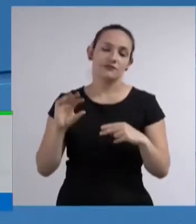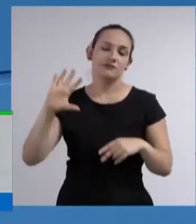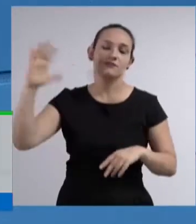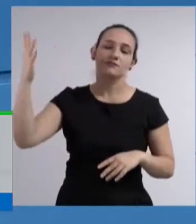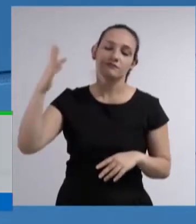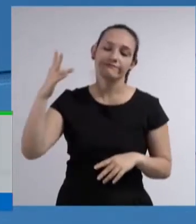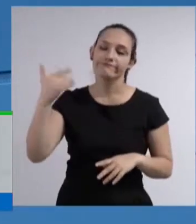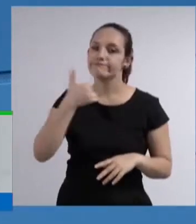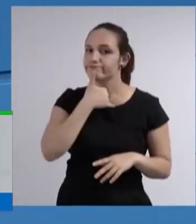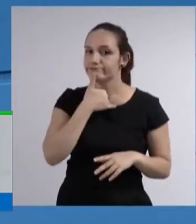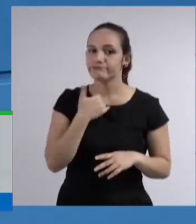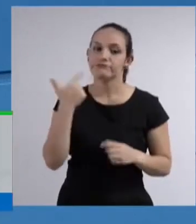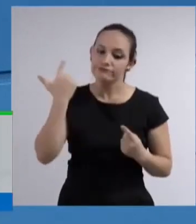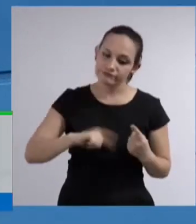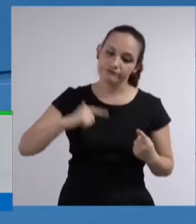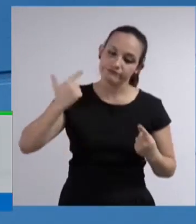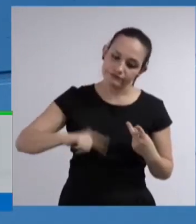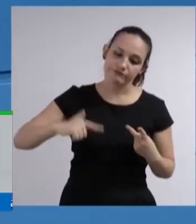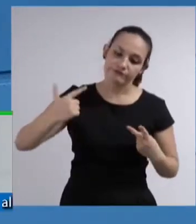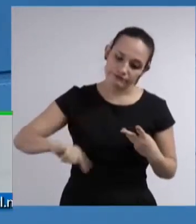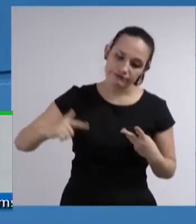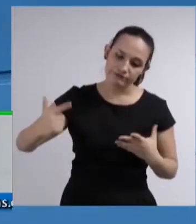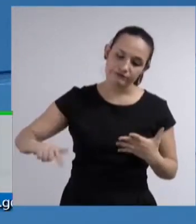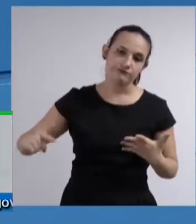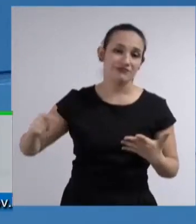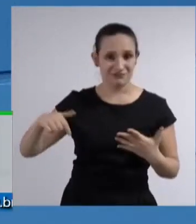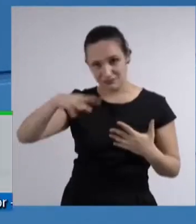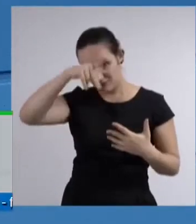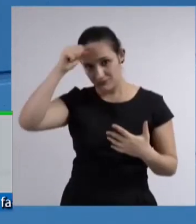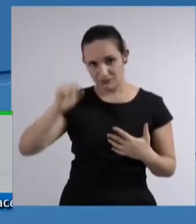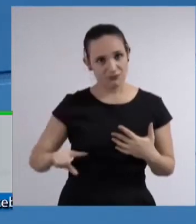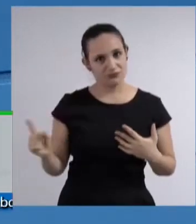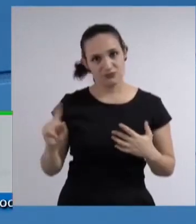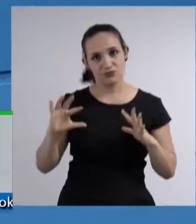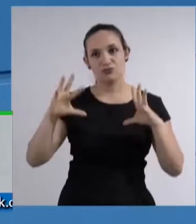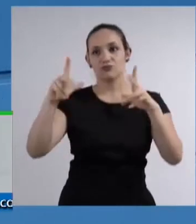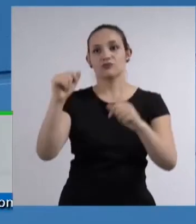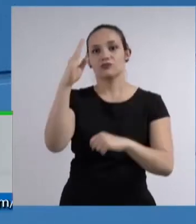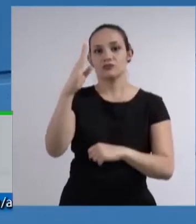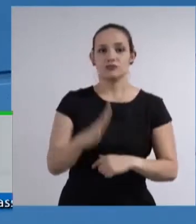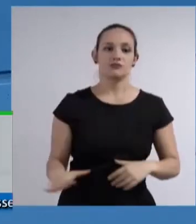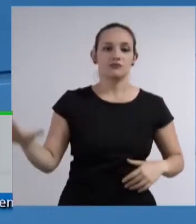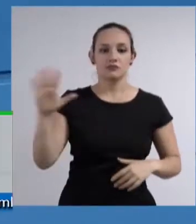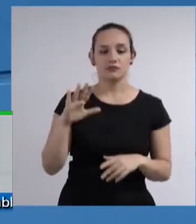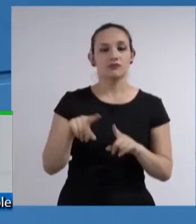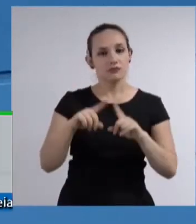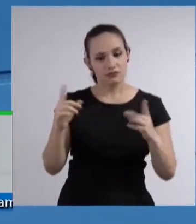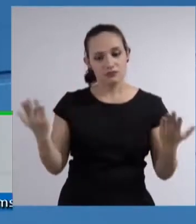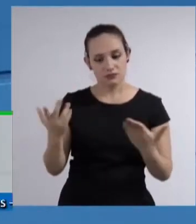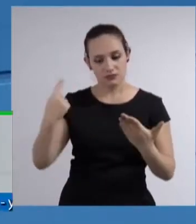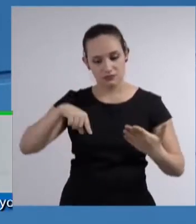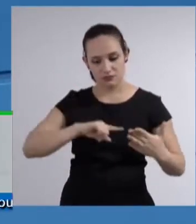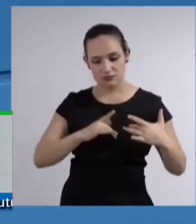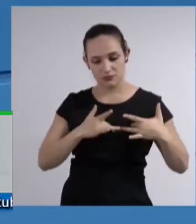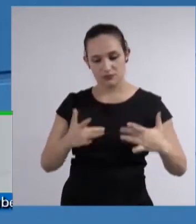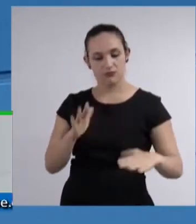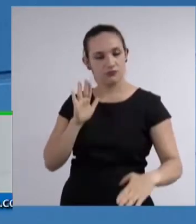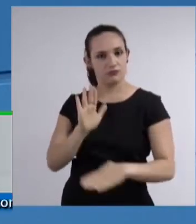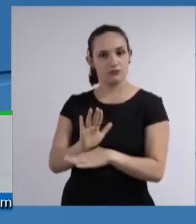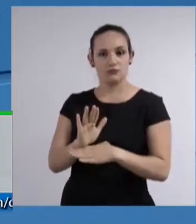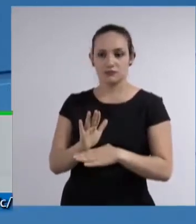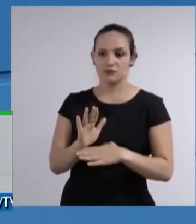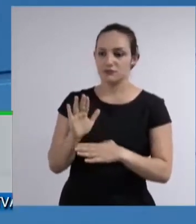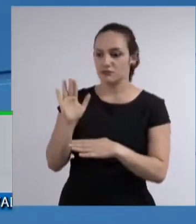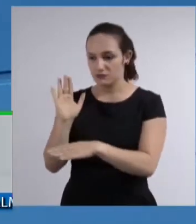clima sendo reiteradas vezes, não só no Mato Grosso do Sul, mas no Brasil. Mas, de qualquer forma, cabe aqui a nossa solidariedade para que tanto um